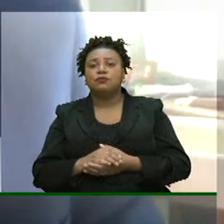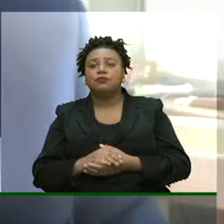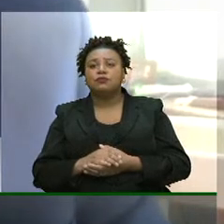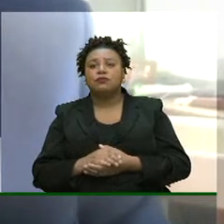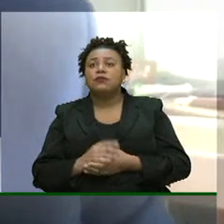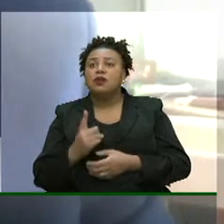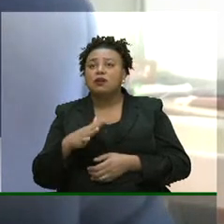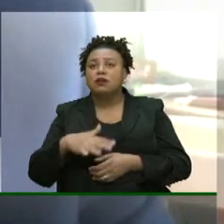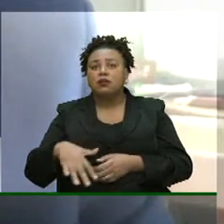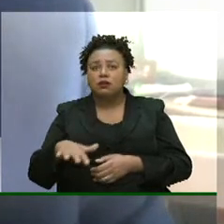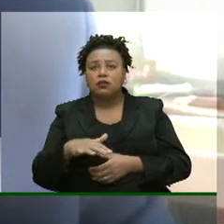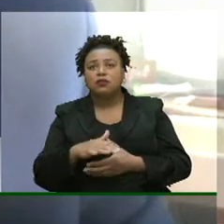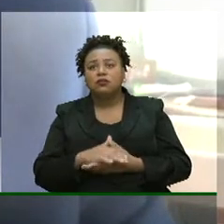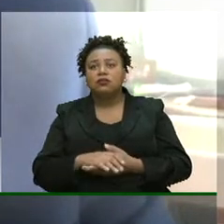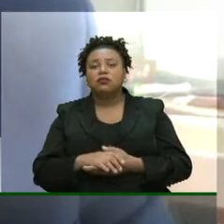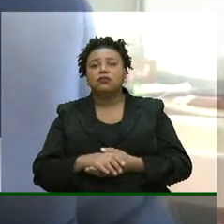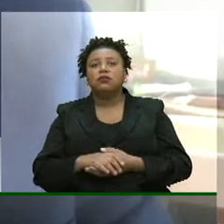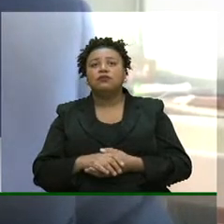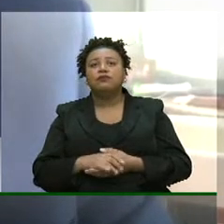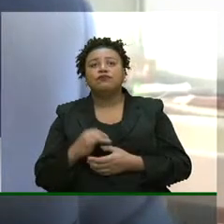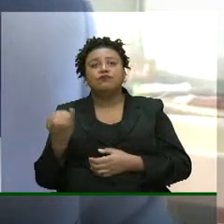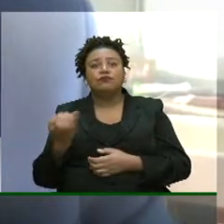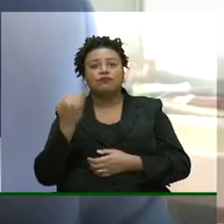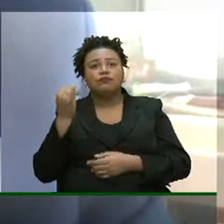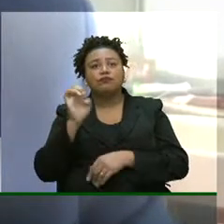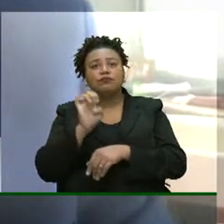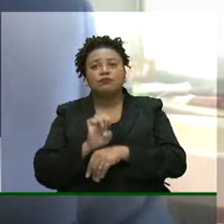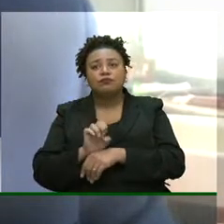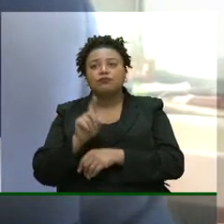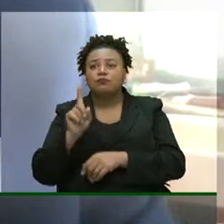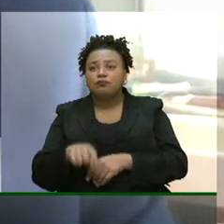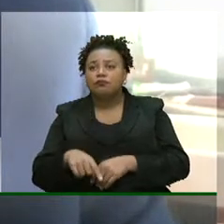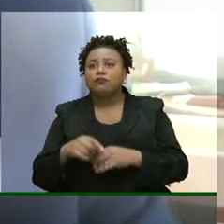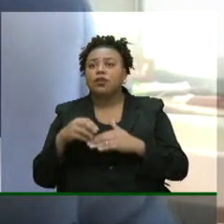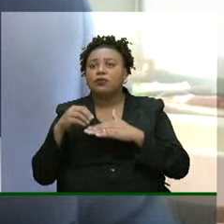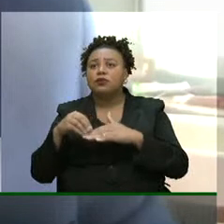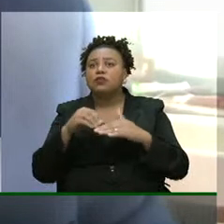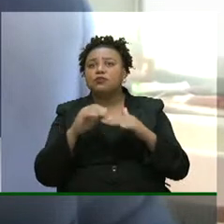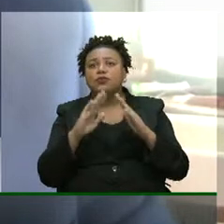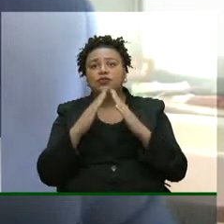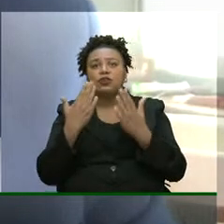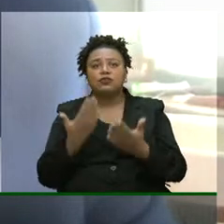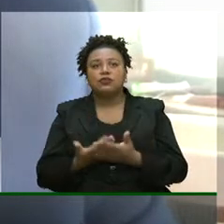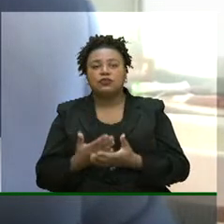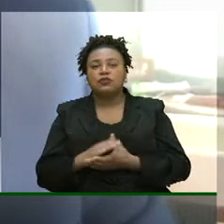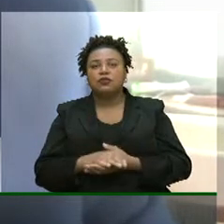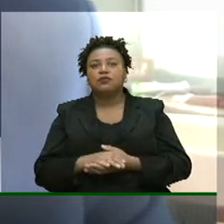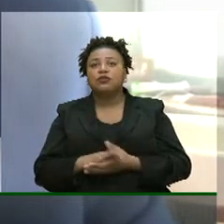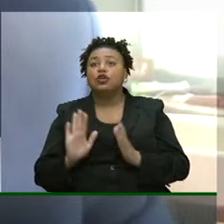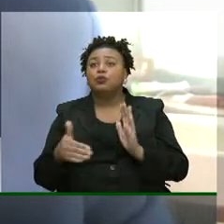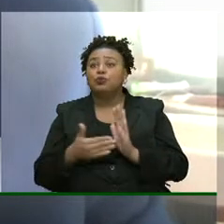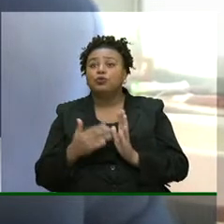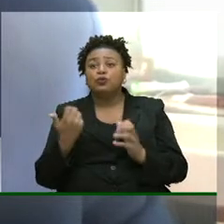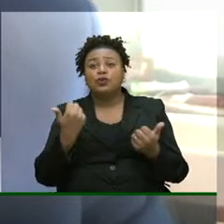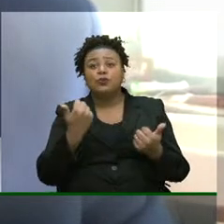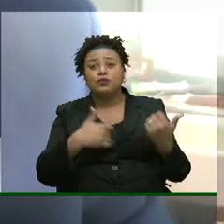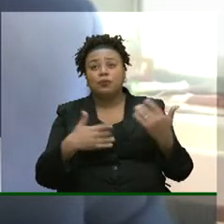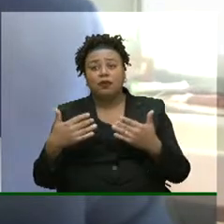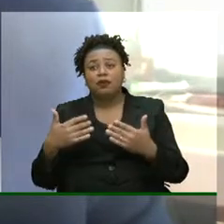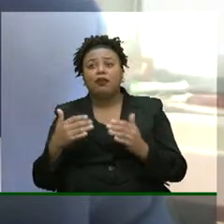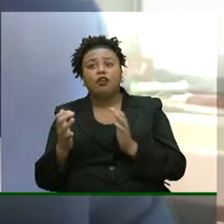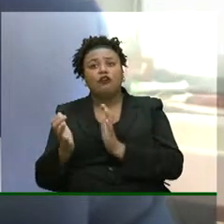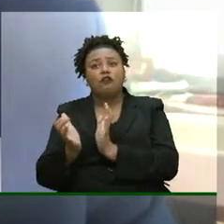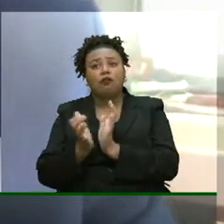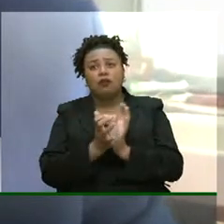esse segmento fundamental do nosso Estado, que é o transporte escolar. Por tudo aquilo que eu já expus e os